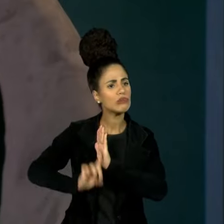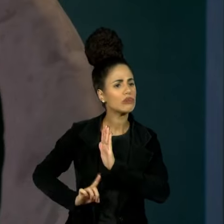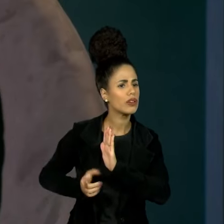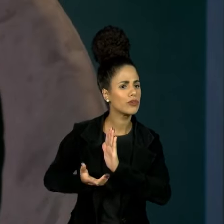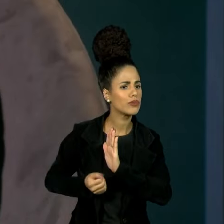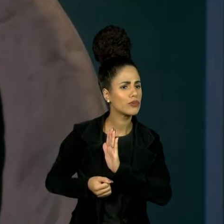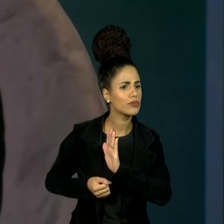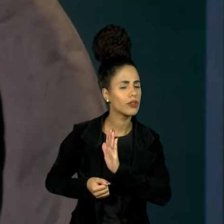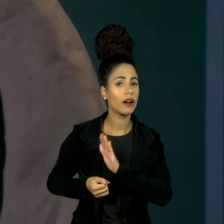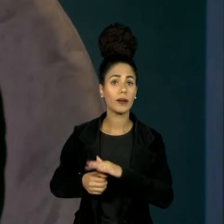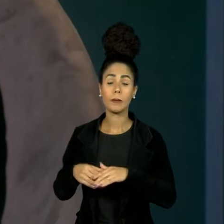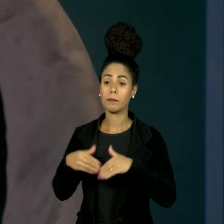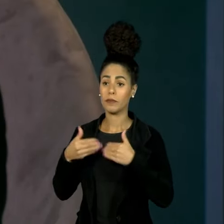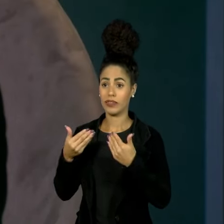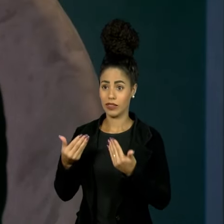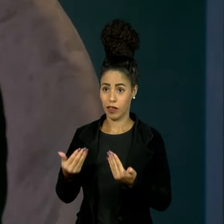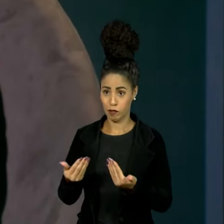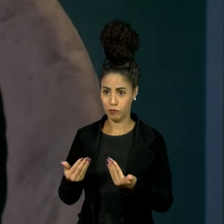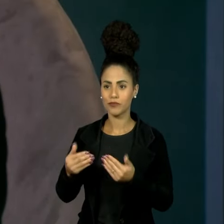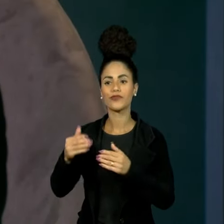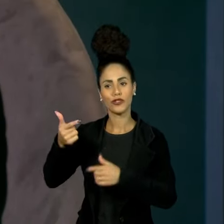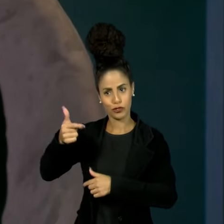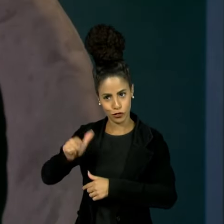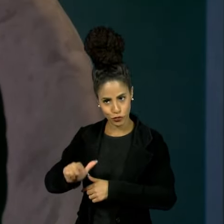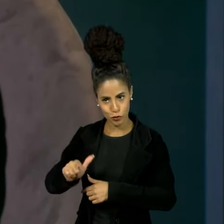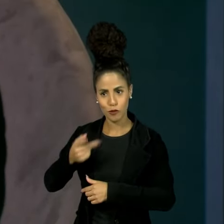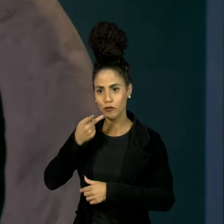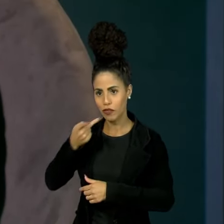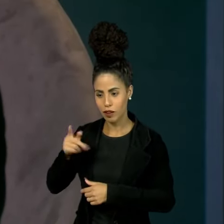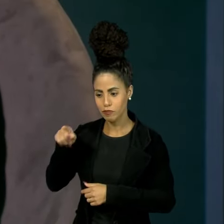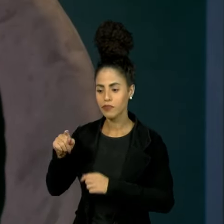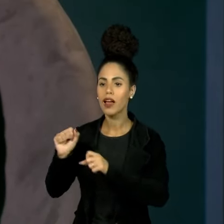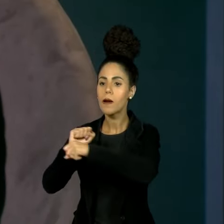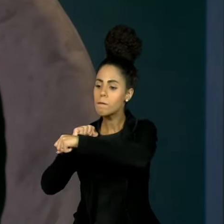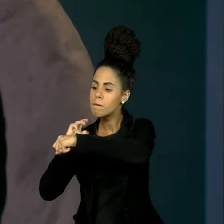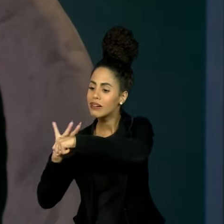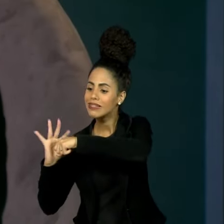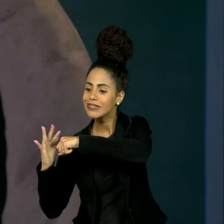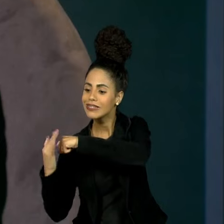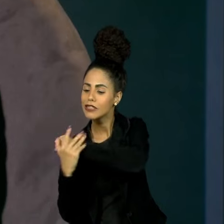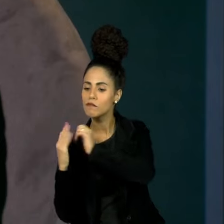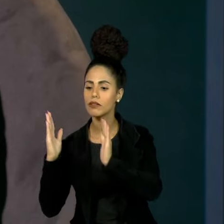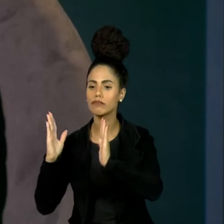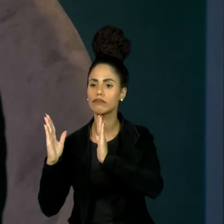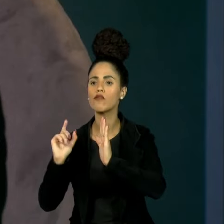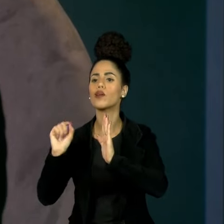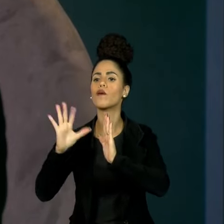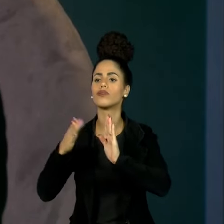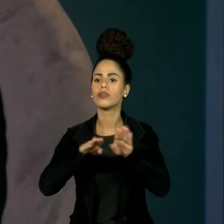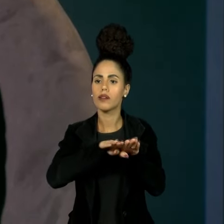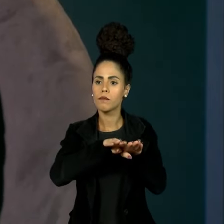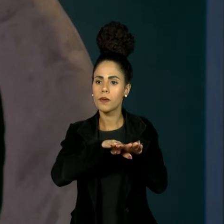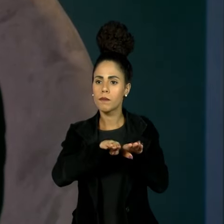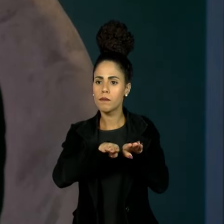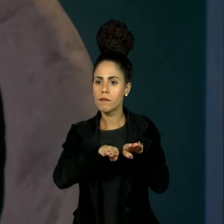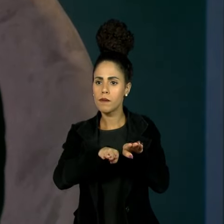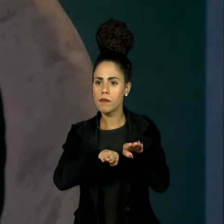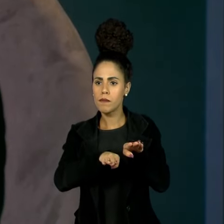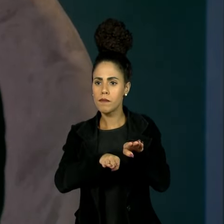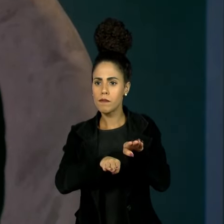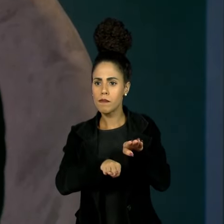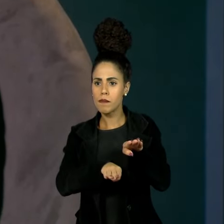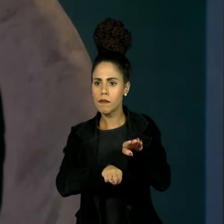foi dito aqui, a pandemia ela acabou potencializando a desigualdade social. Então, muitos